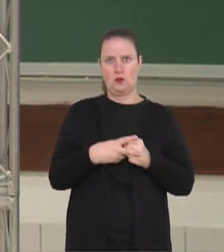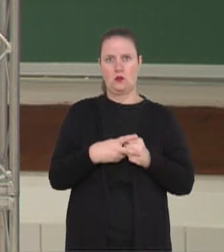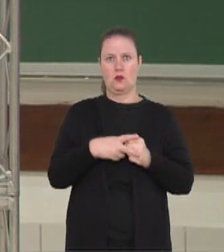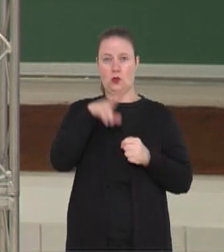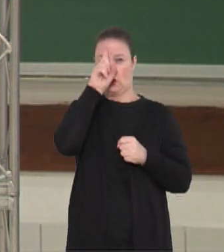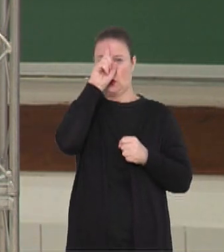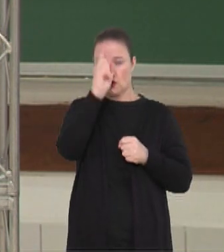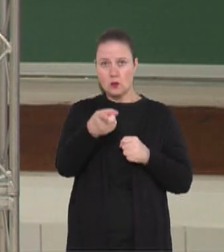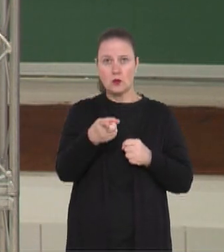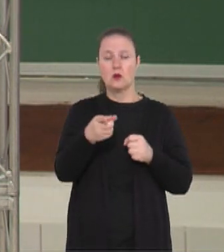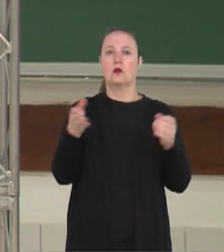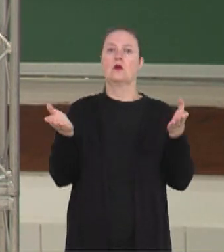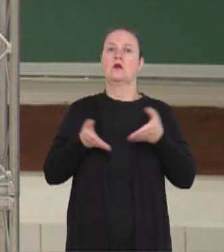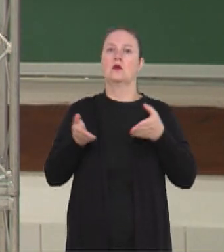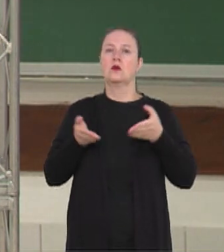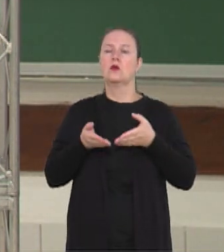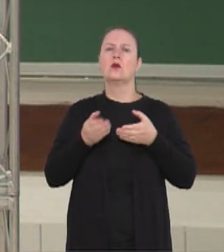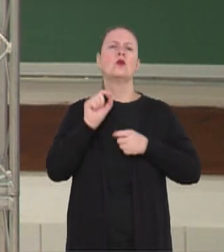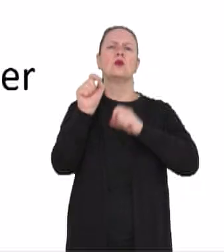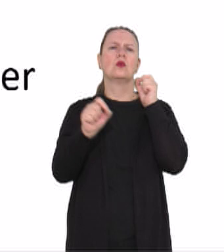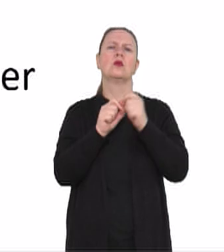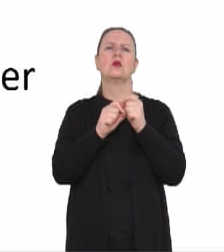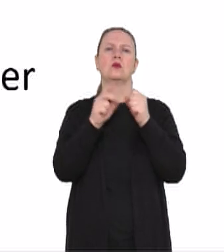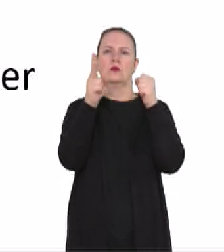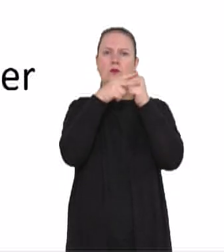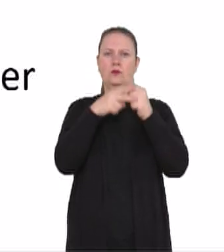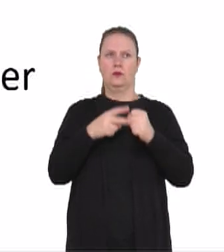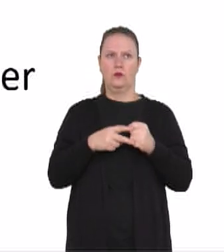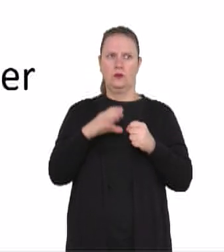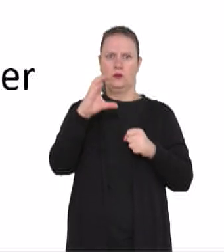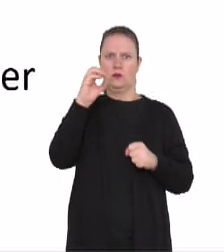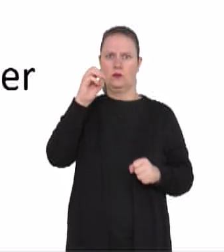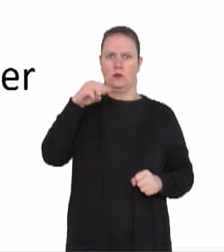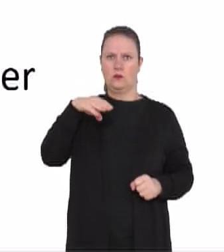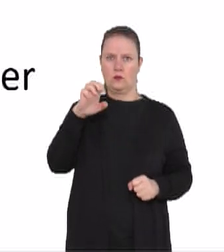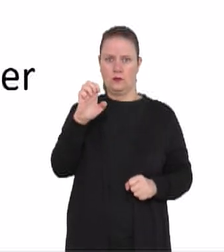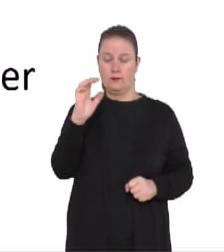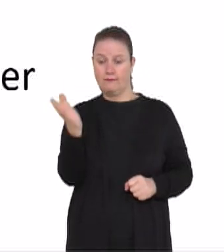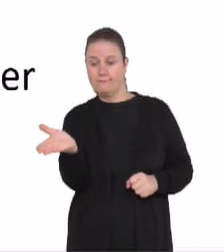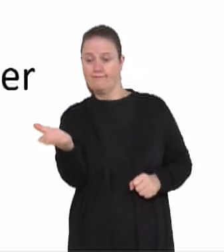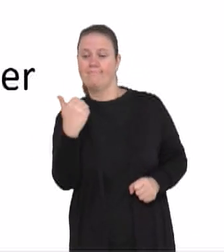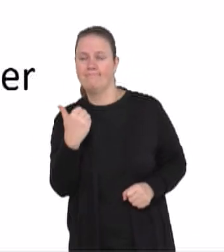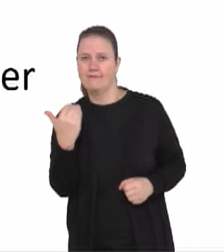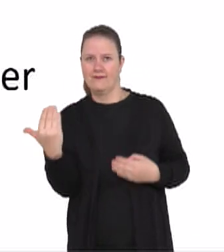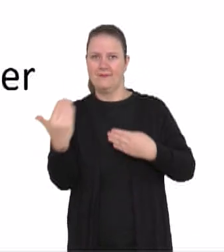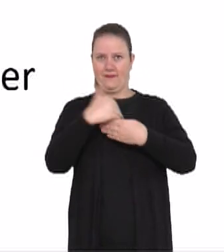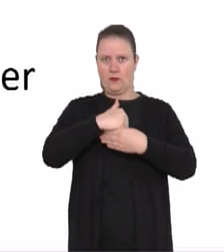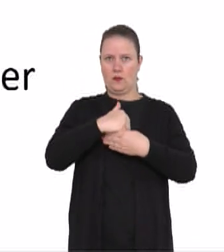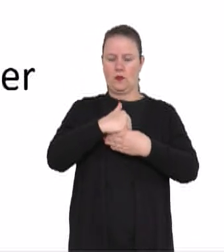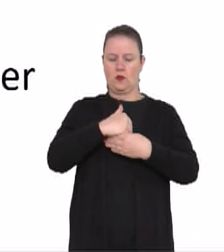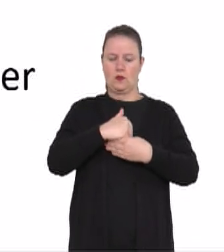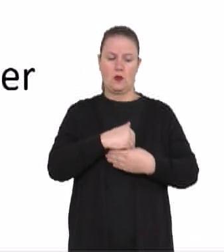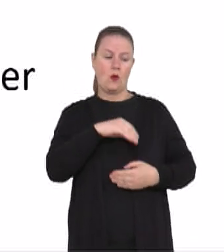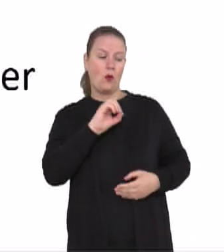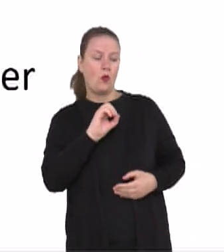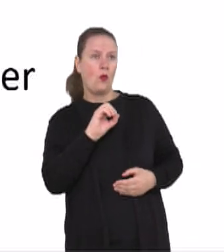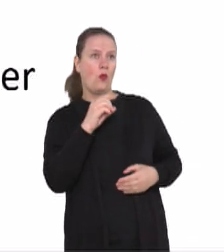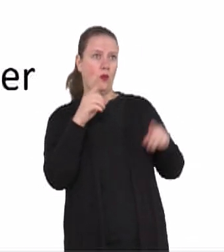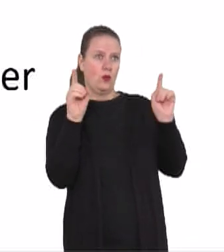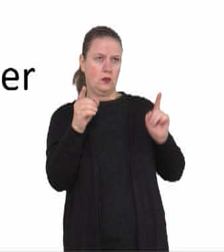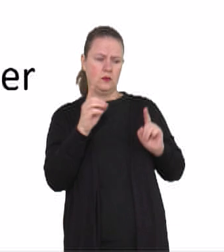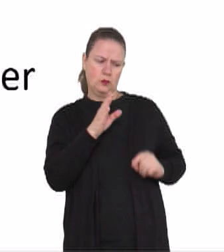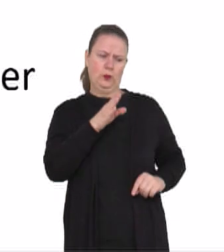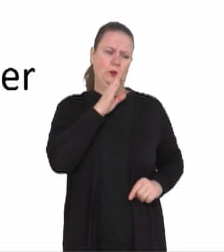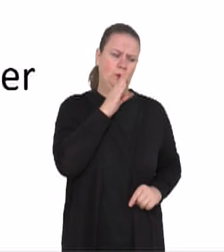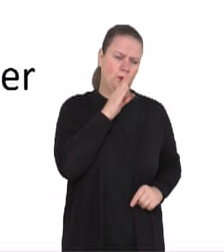no imperativo. Vamos ver quais são esses verbos. Come in, venha entre. Be quiet, fique quieto, fique quieta.